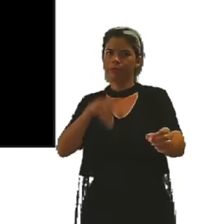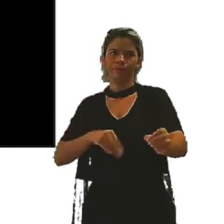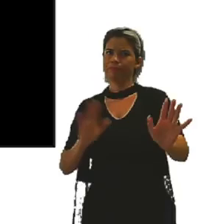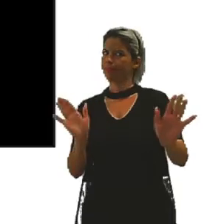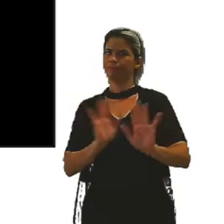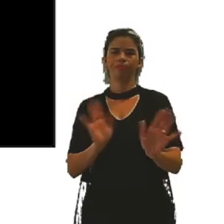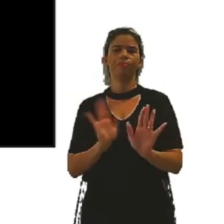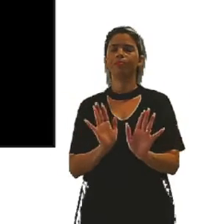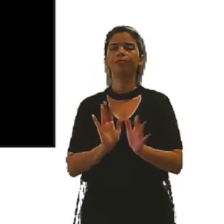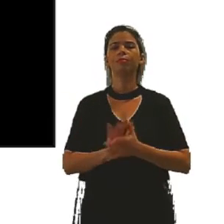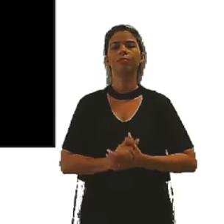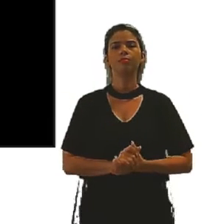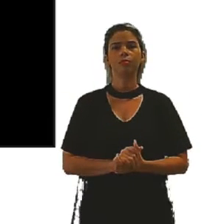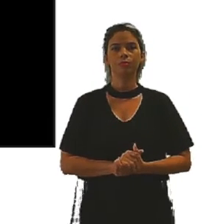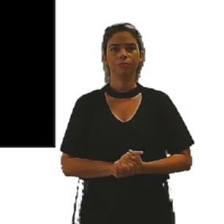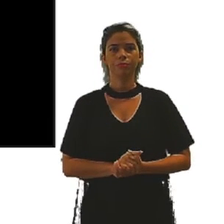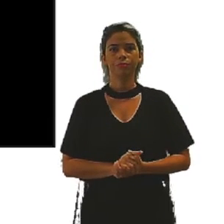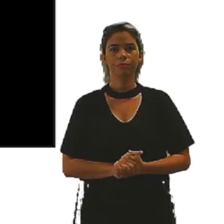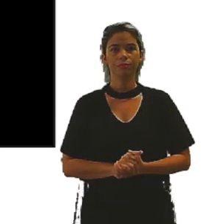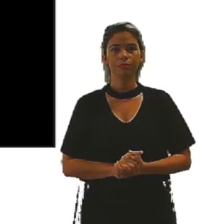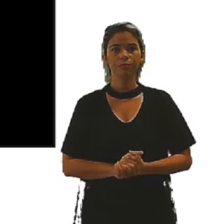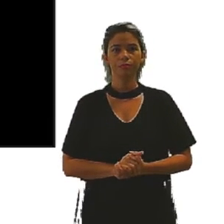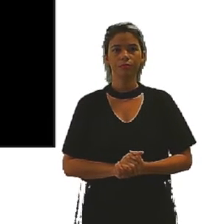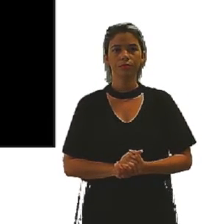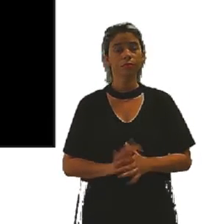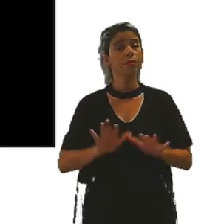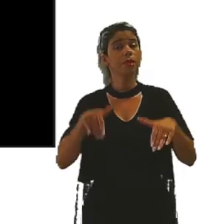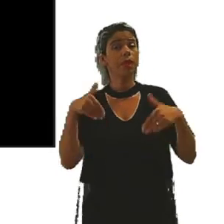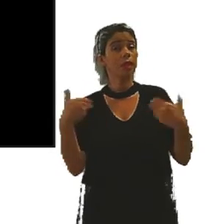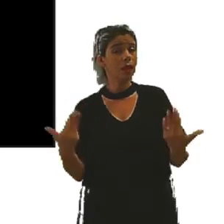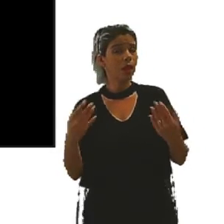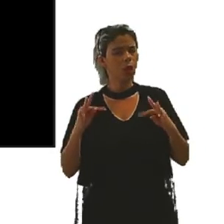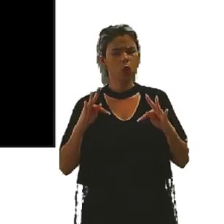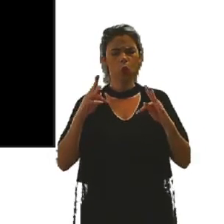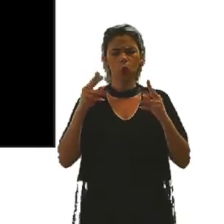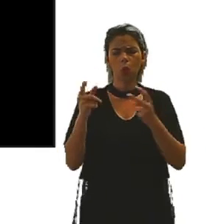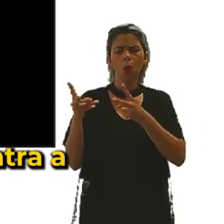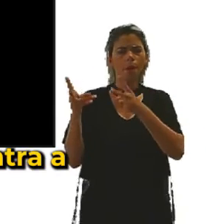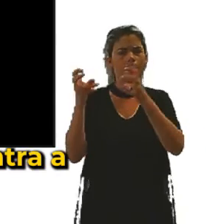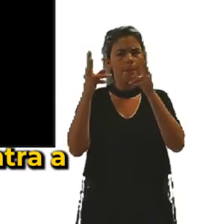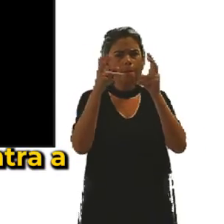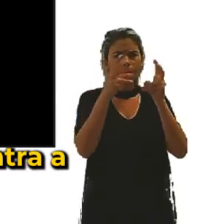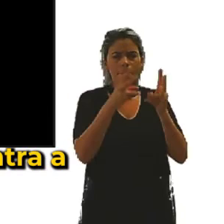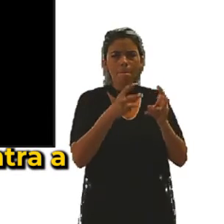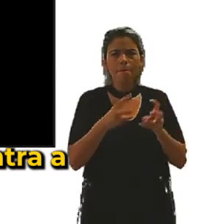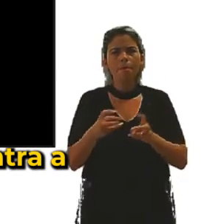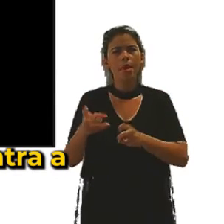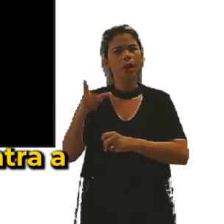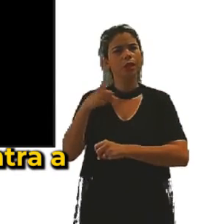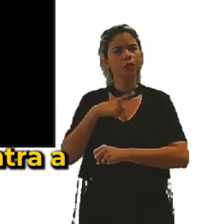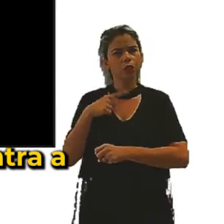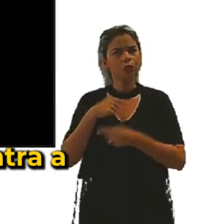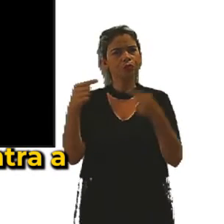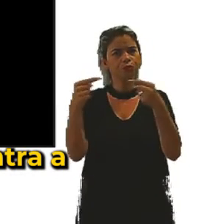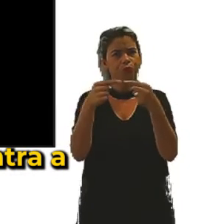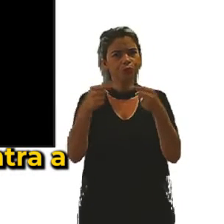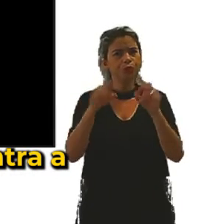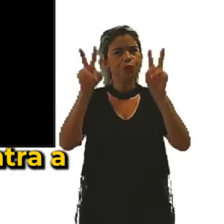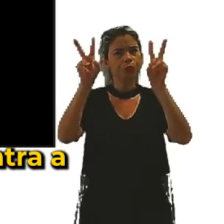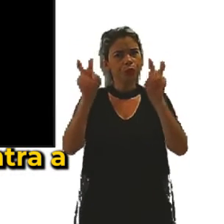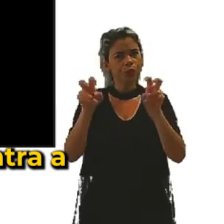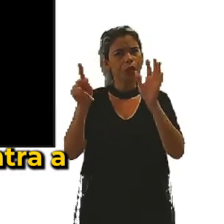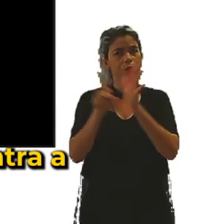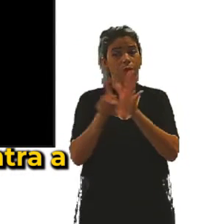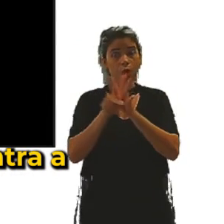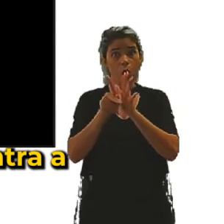né? Então, todas estas percepções, não é, que diz respeito, então,